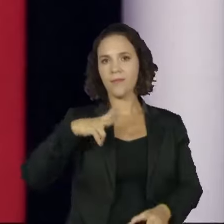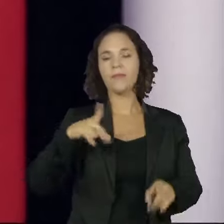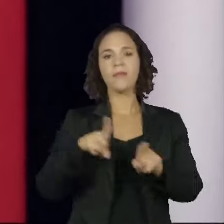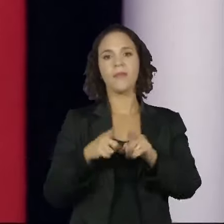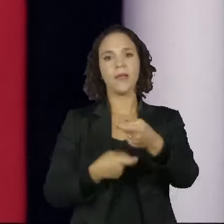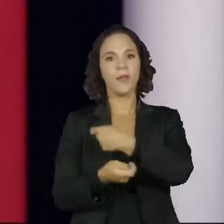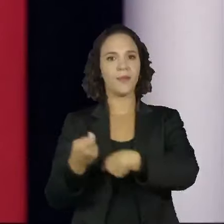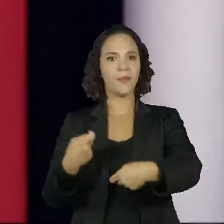a economia